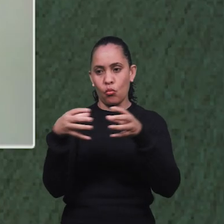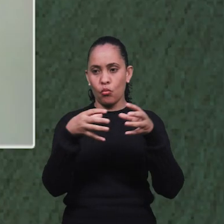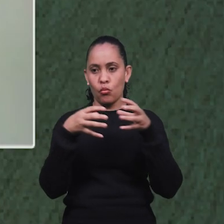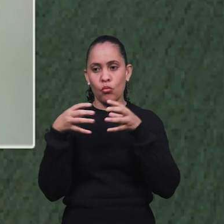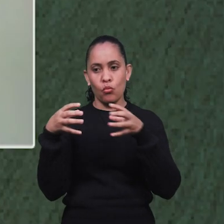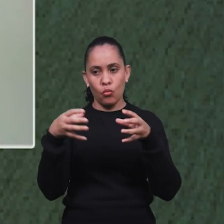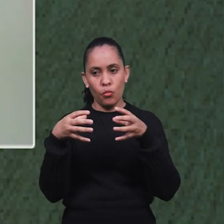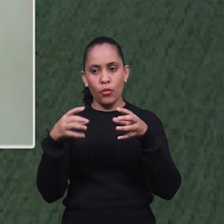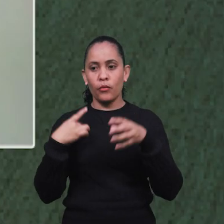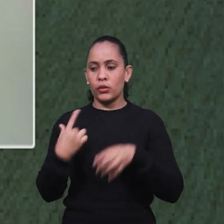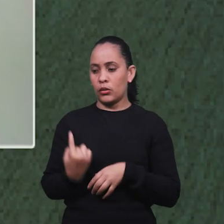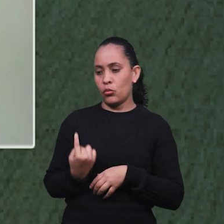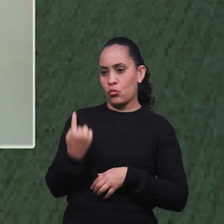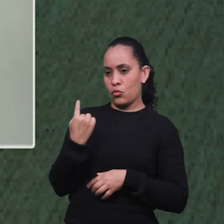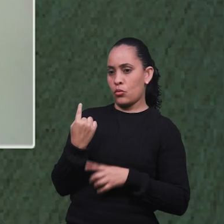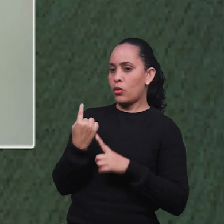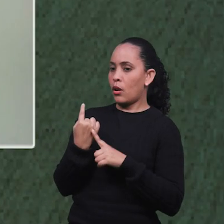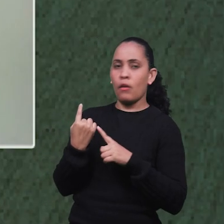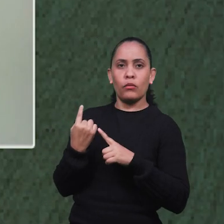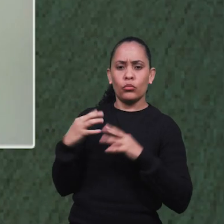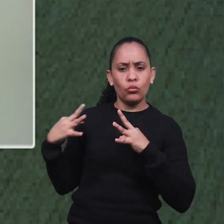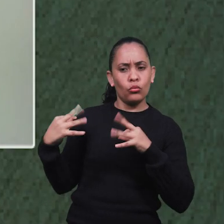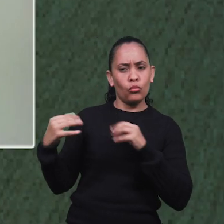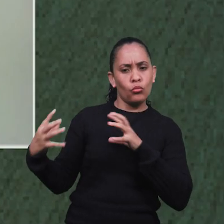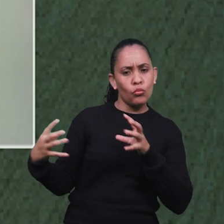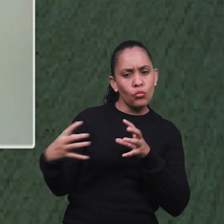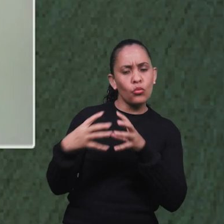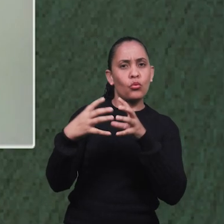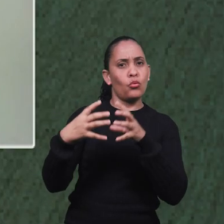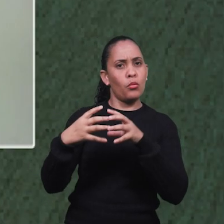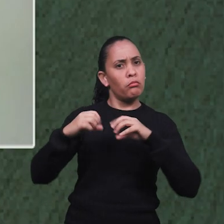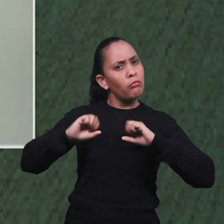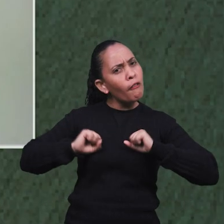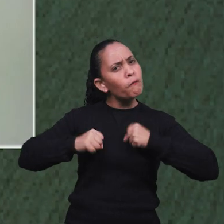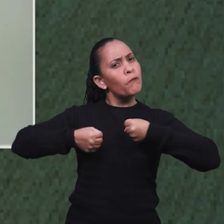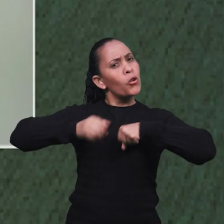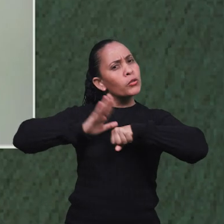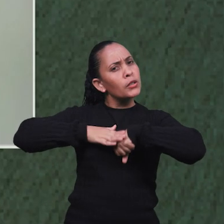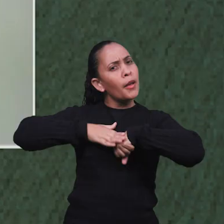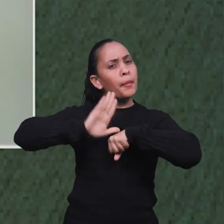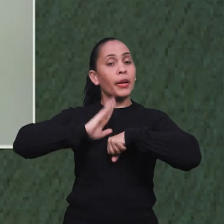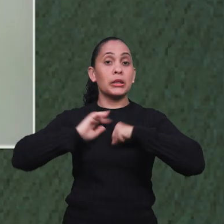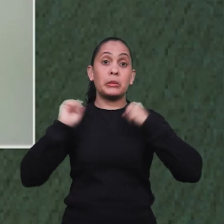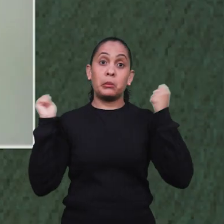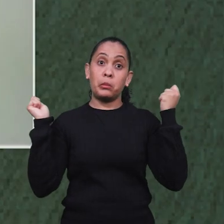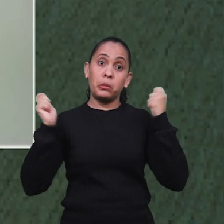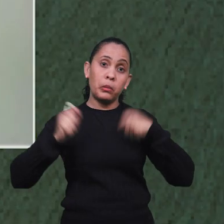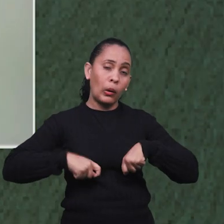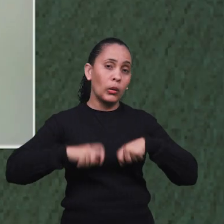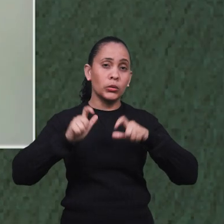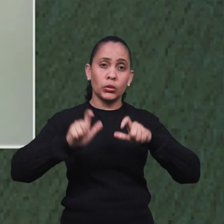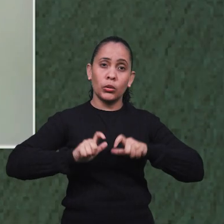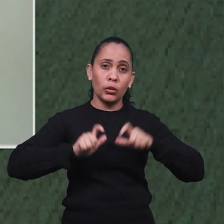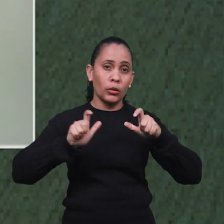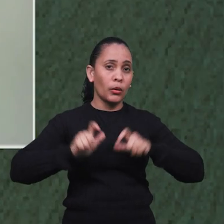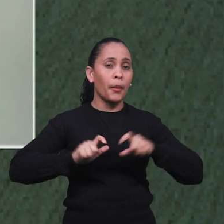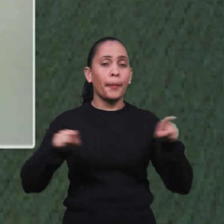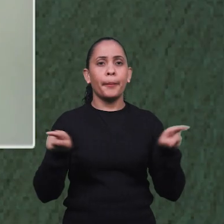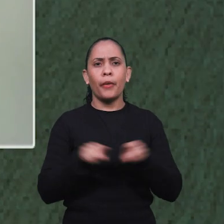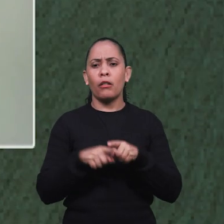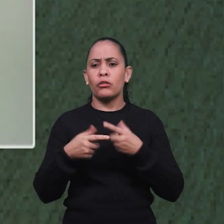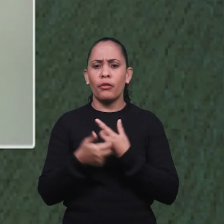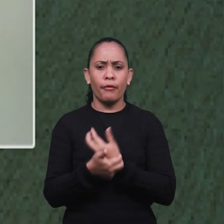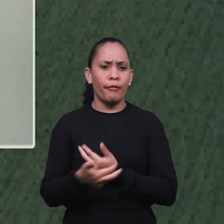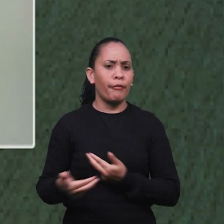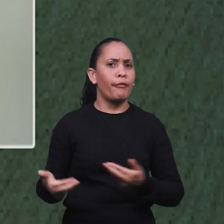pequenos grupos, em vez de você ser um indivíduo, você ter uma força maior, você agregar, né? Você pode ser tanto no ramo agro, quanto no